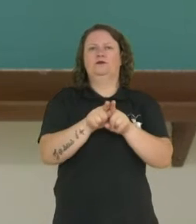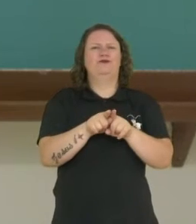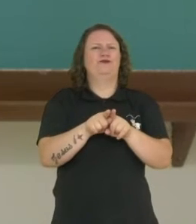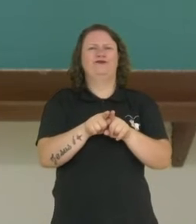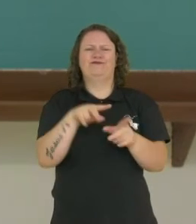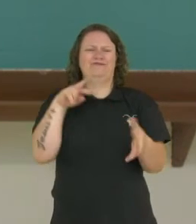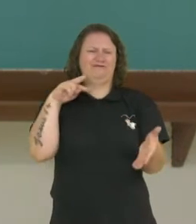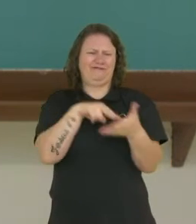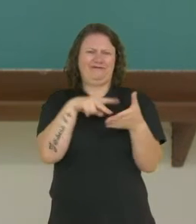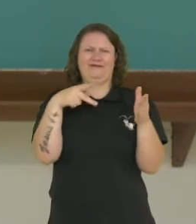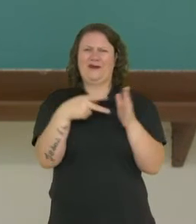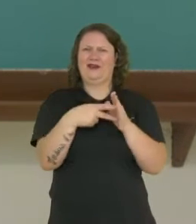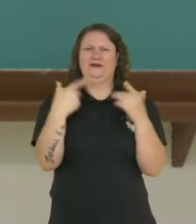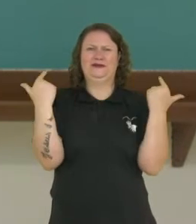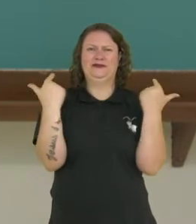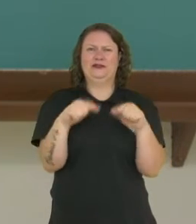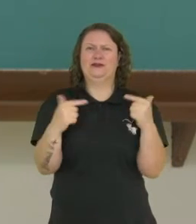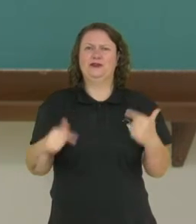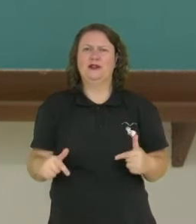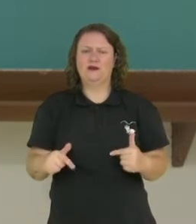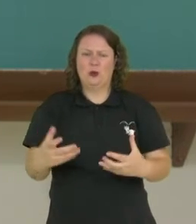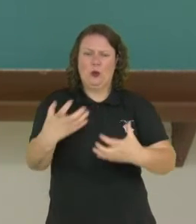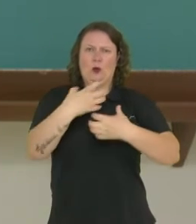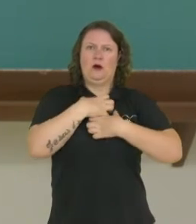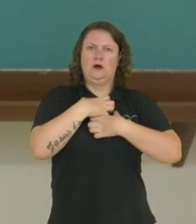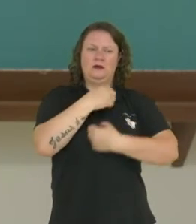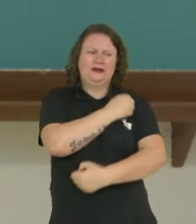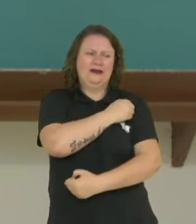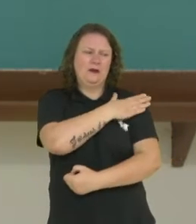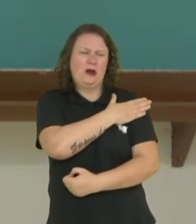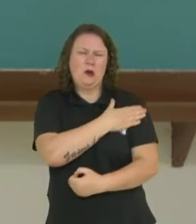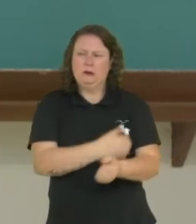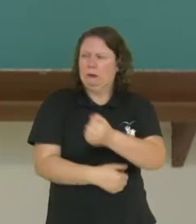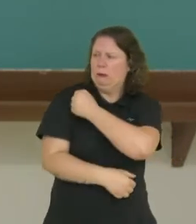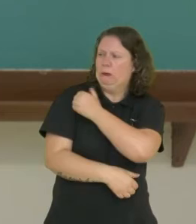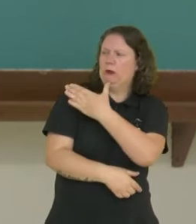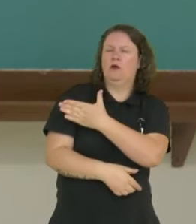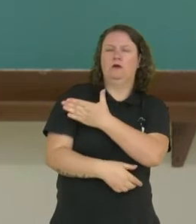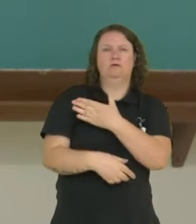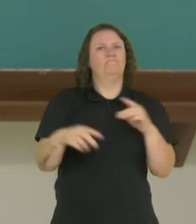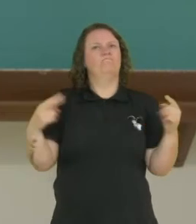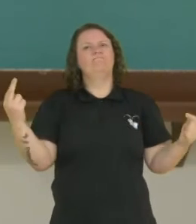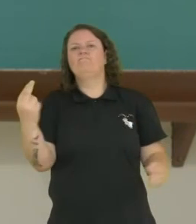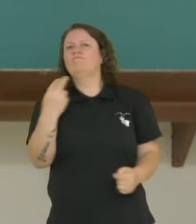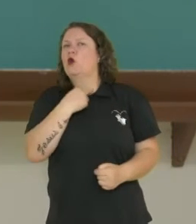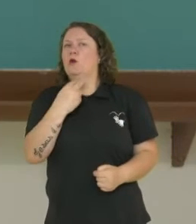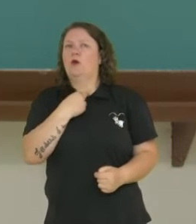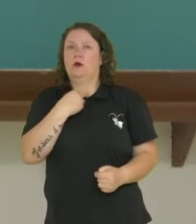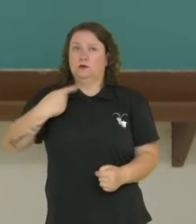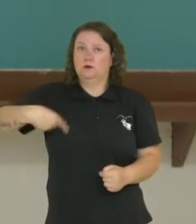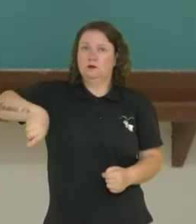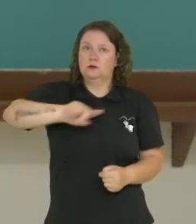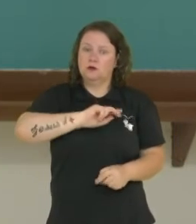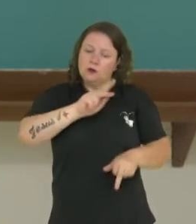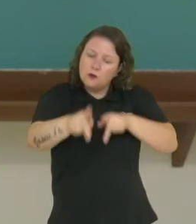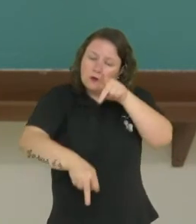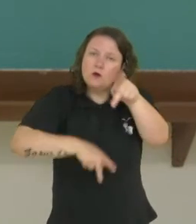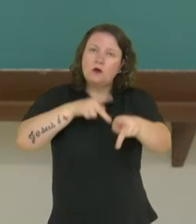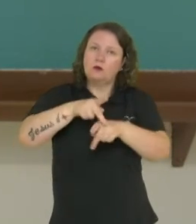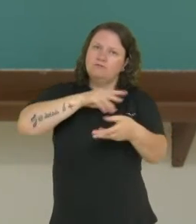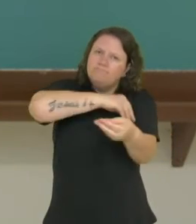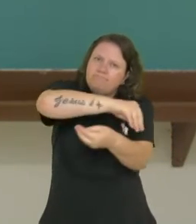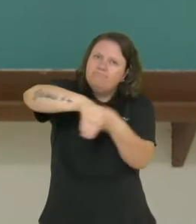né, em lugar nenhum, mas no Brasil principalmente, discriminar, né, porque nós somos um povo misturado, um povo justamente